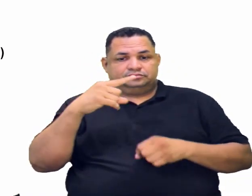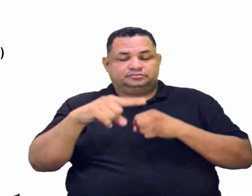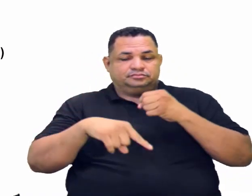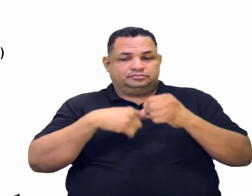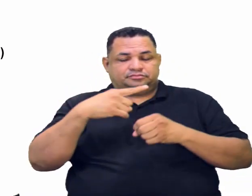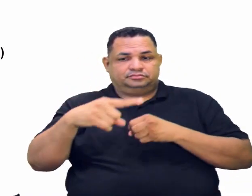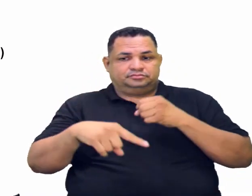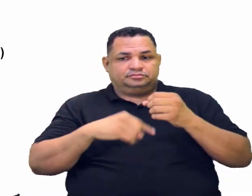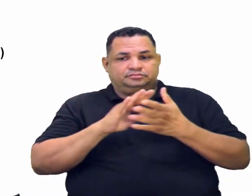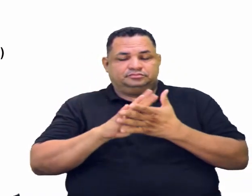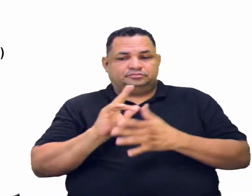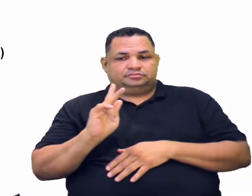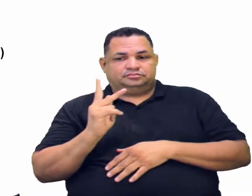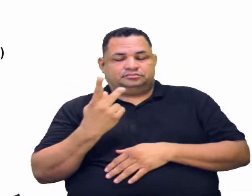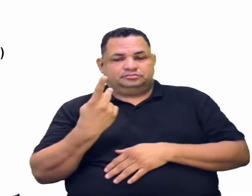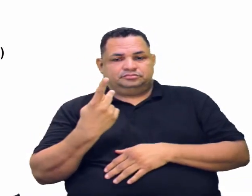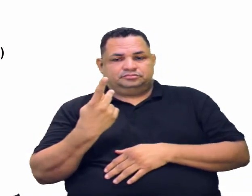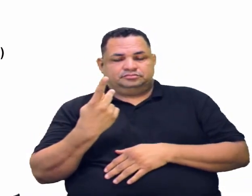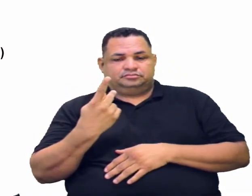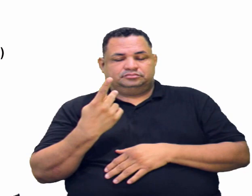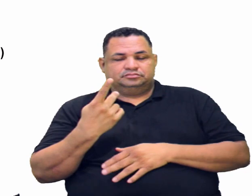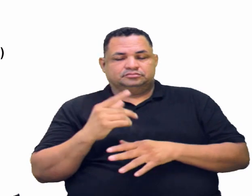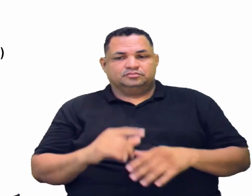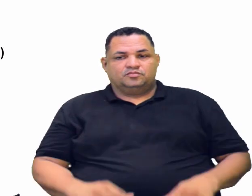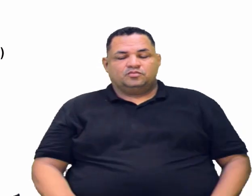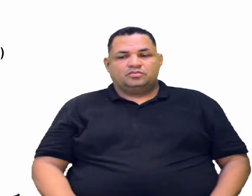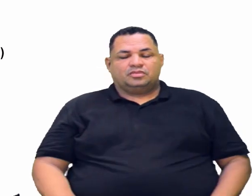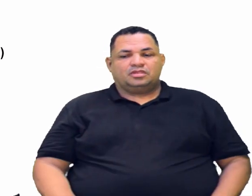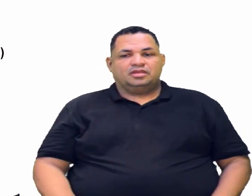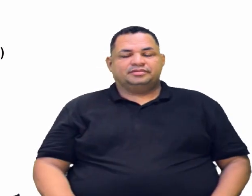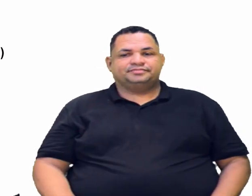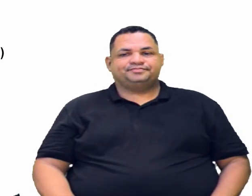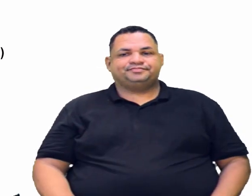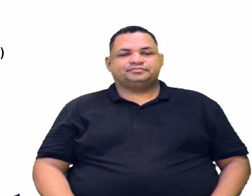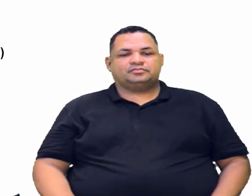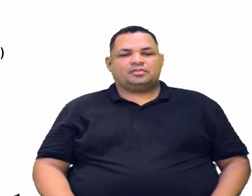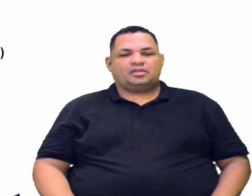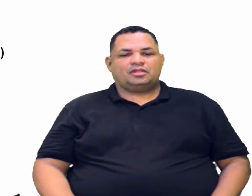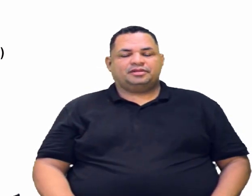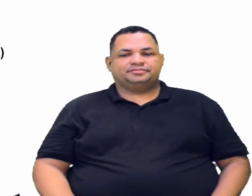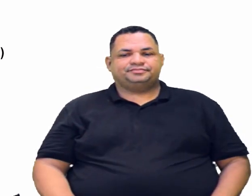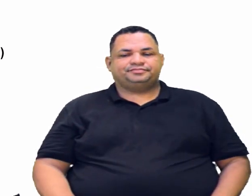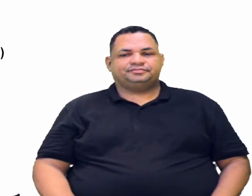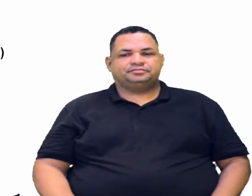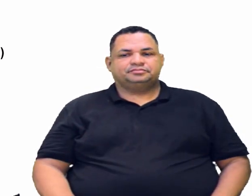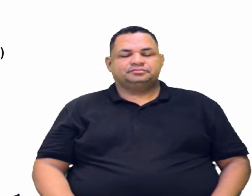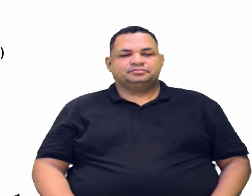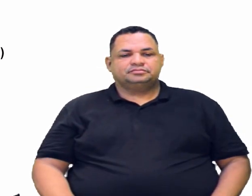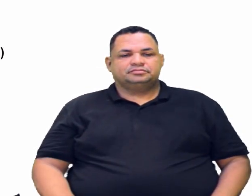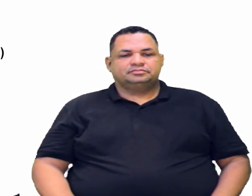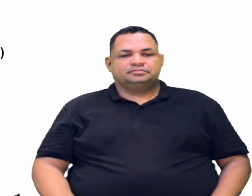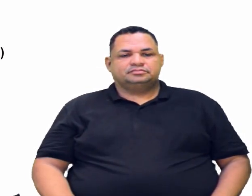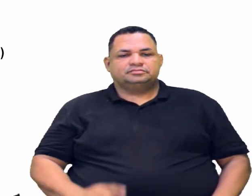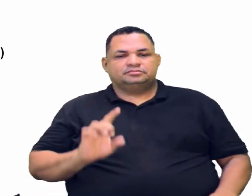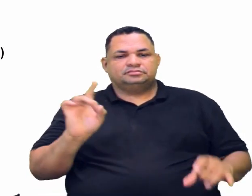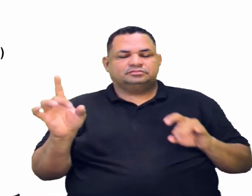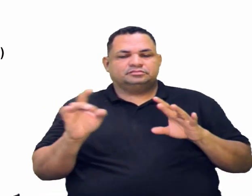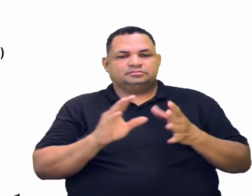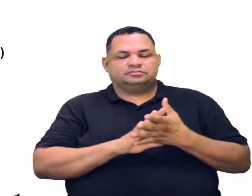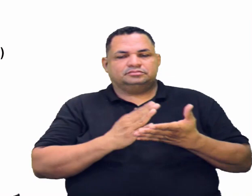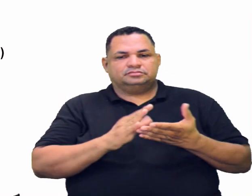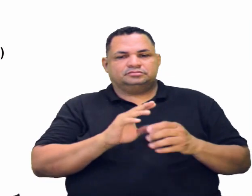está dizendo que são dois hidrogênios. Ele não está dizendo que é um H2. Ele está dizendo que são dois hidrogênios. Cada um